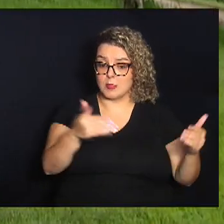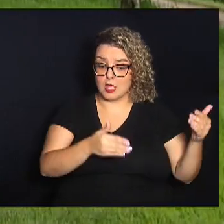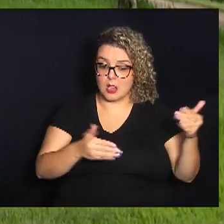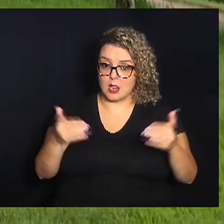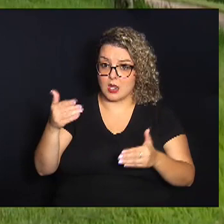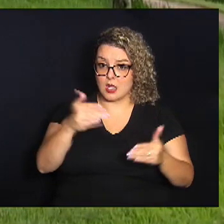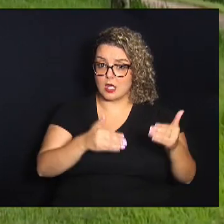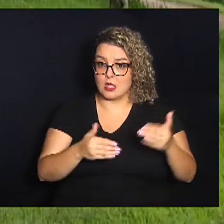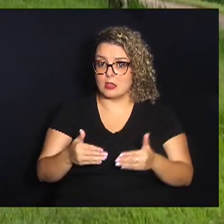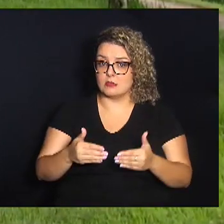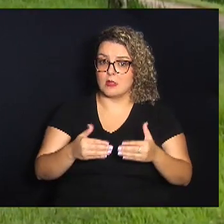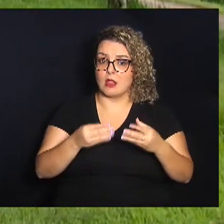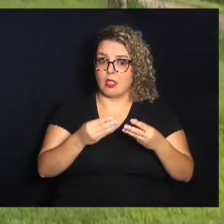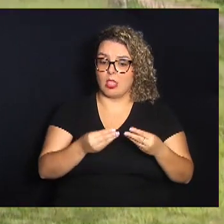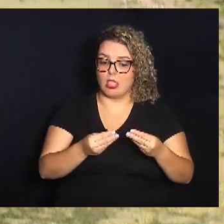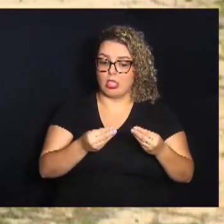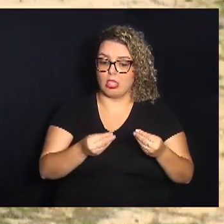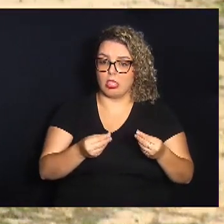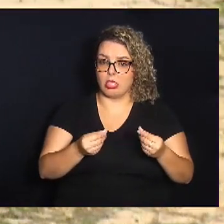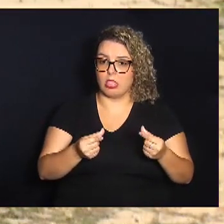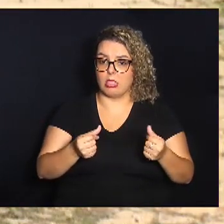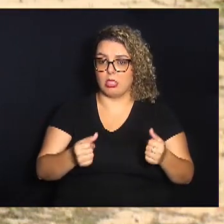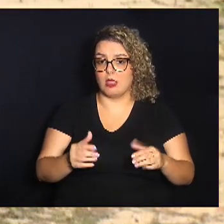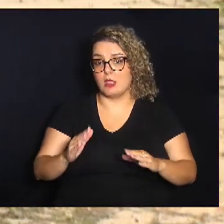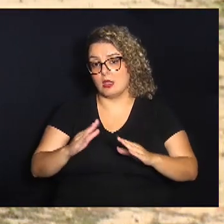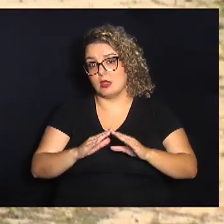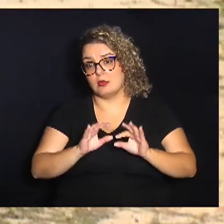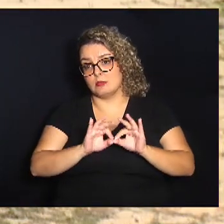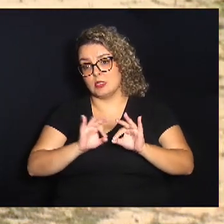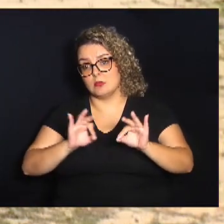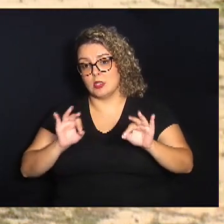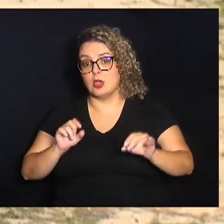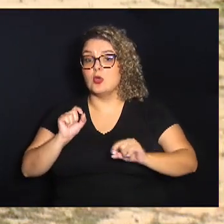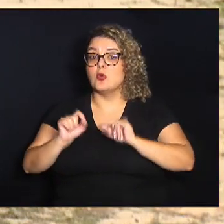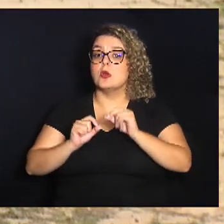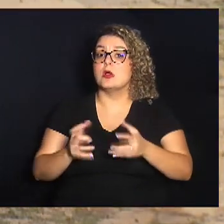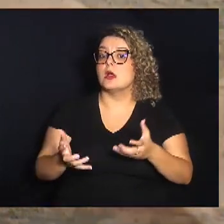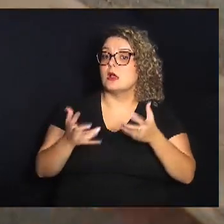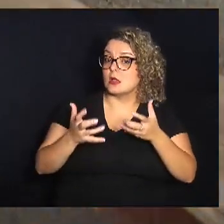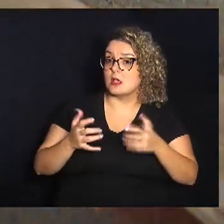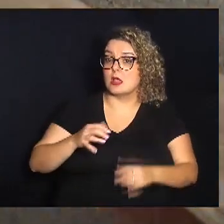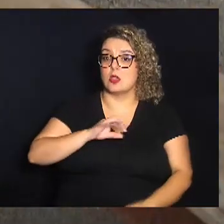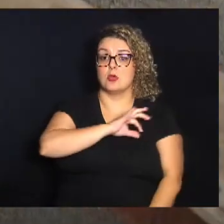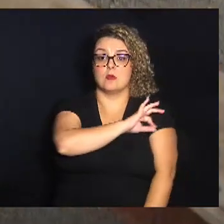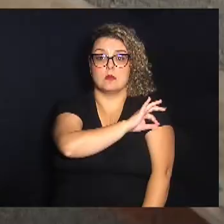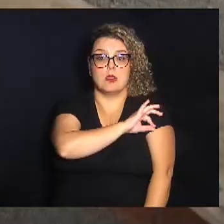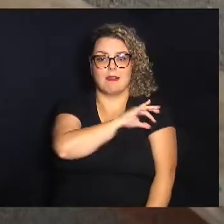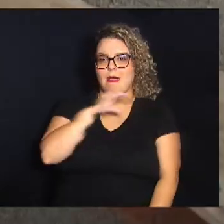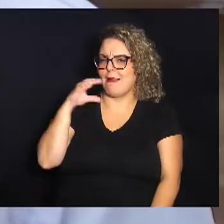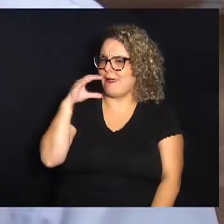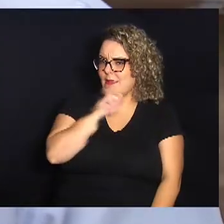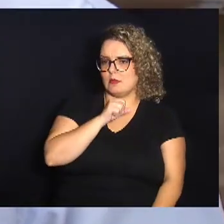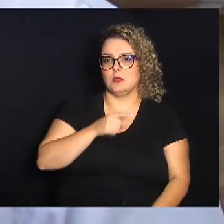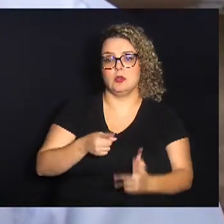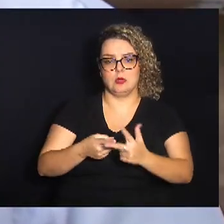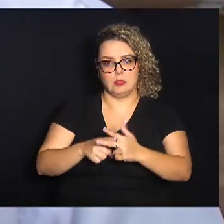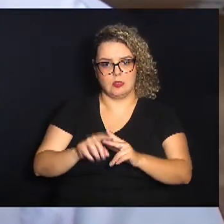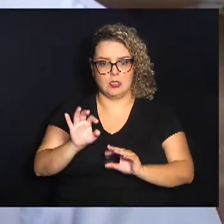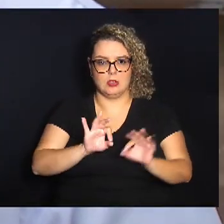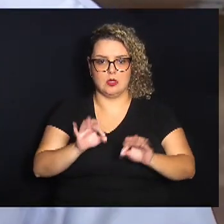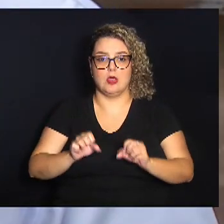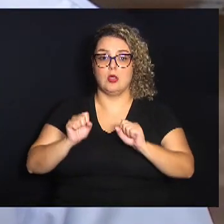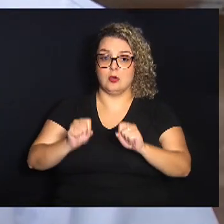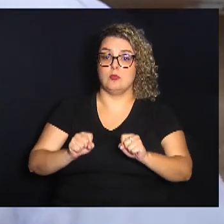e foi ficando degradado, então os moradores vão se afastando. O que a gente quer? Que a Prefeitura imediatamente faça essa manutenção e